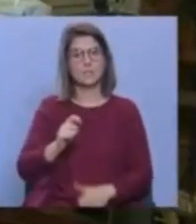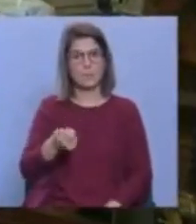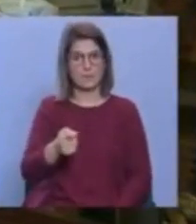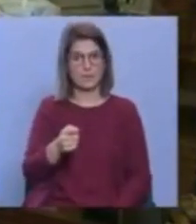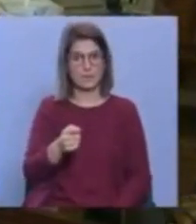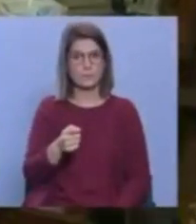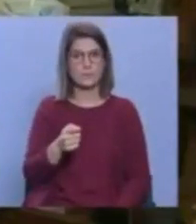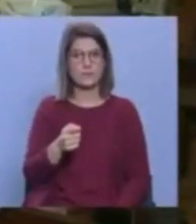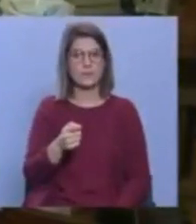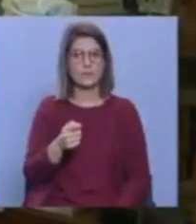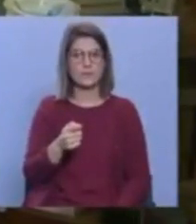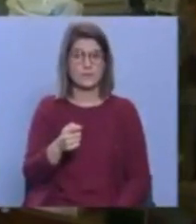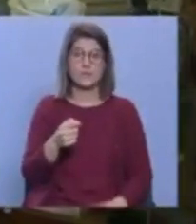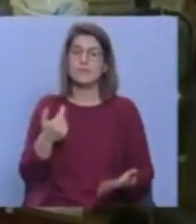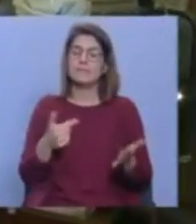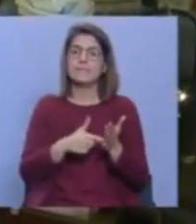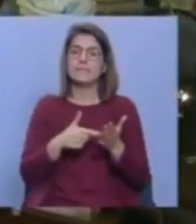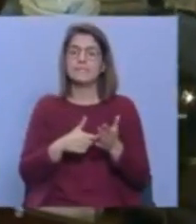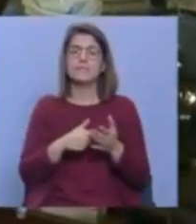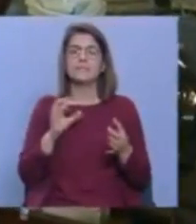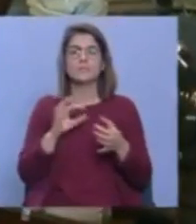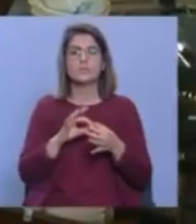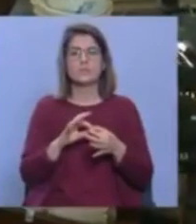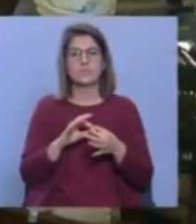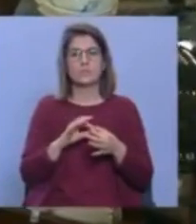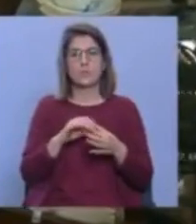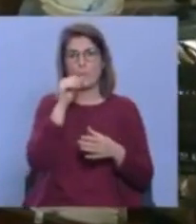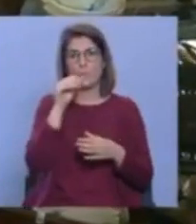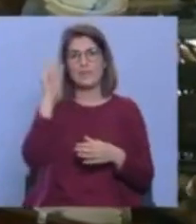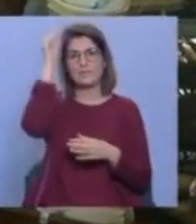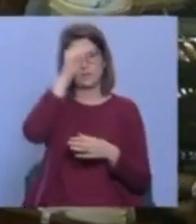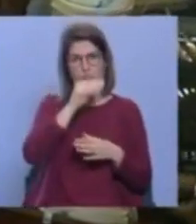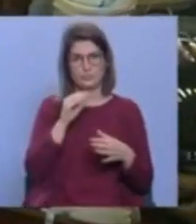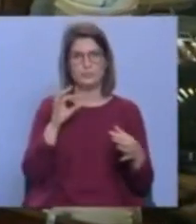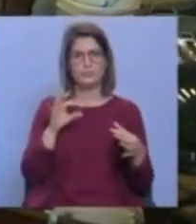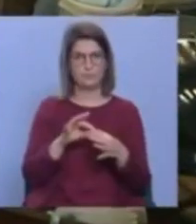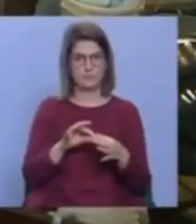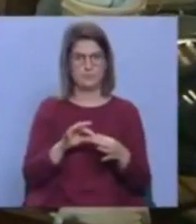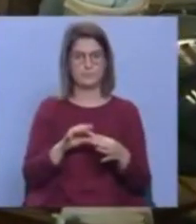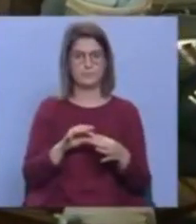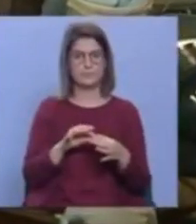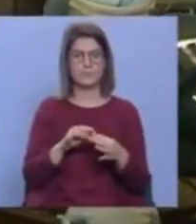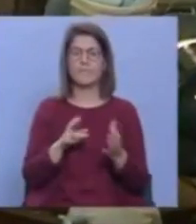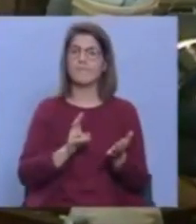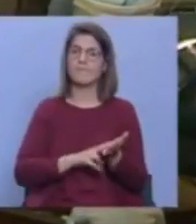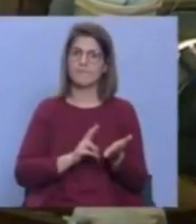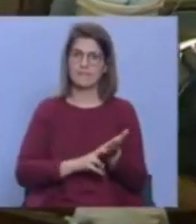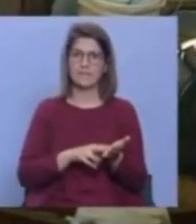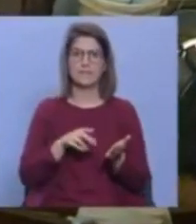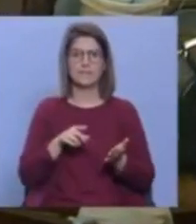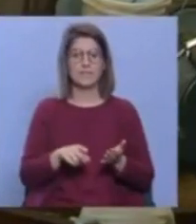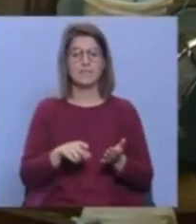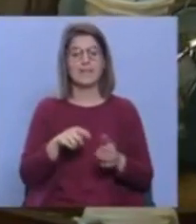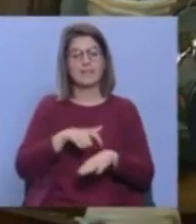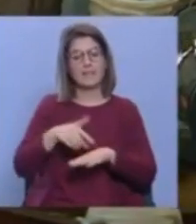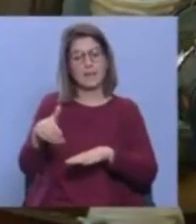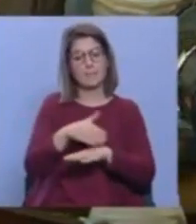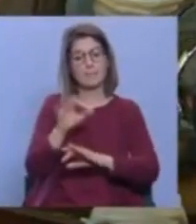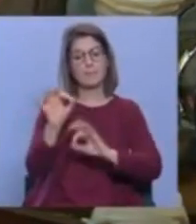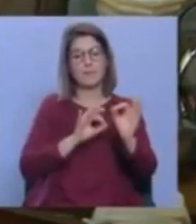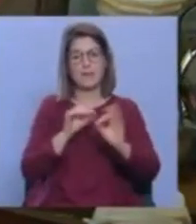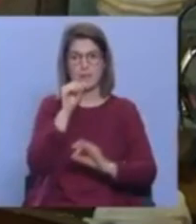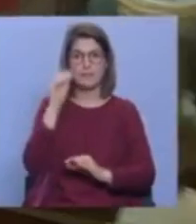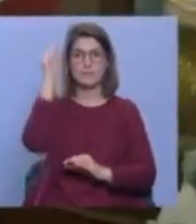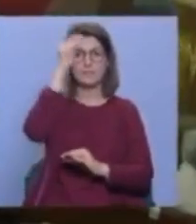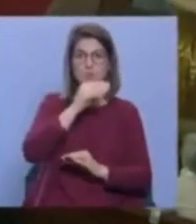que nos situa nos efeitos do batismo. E, de facto, este é um tempo de preparação batismal,